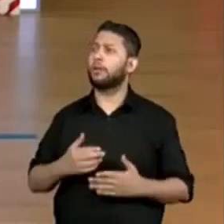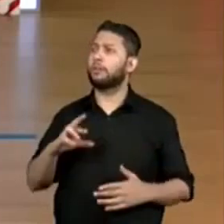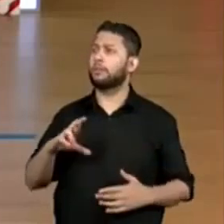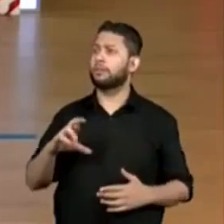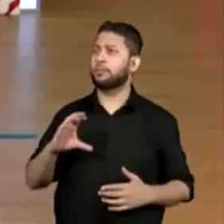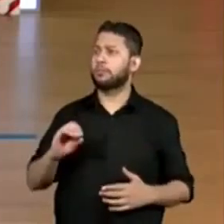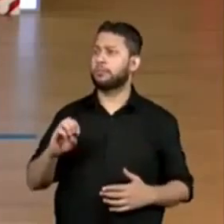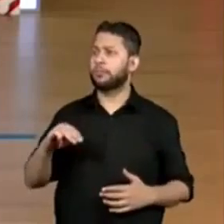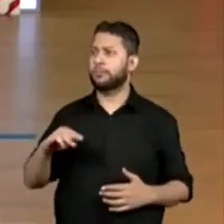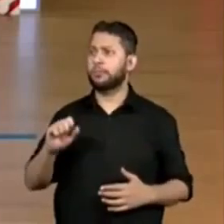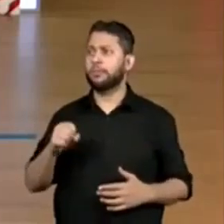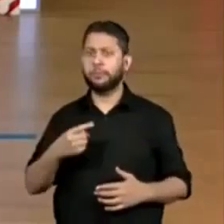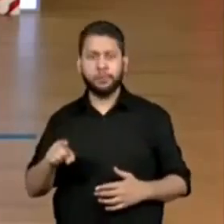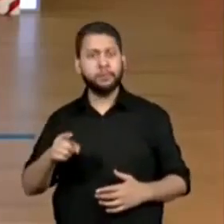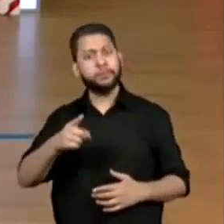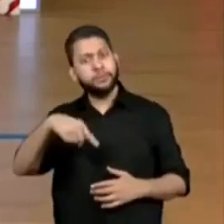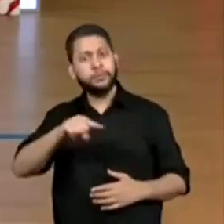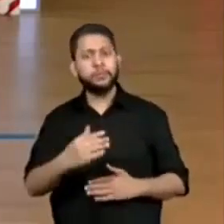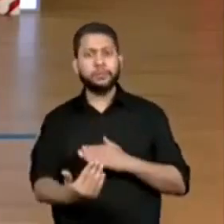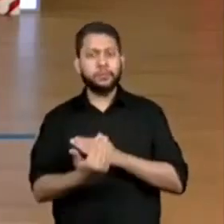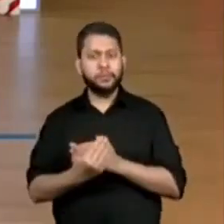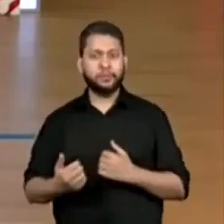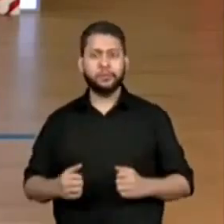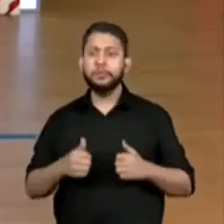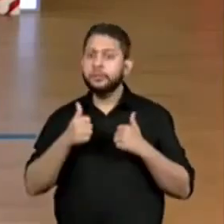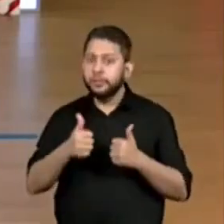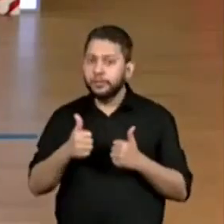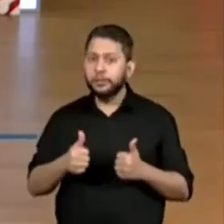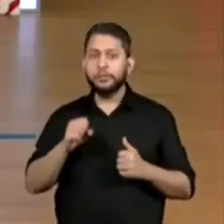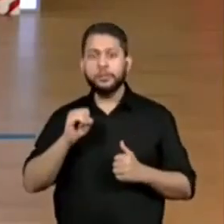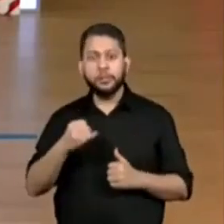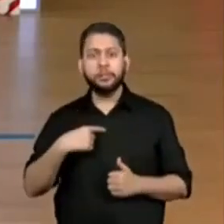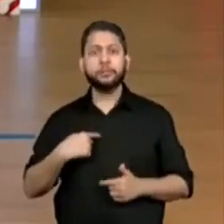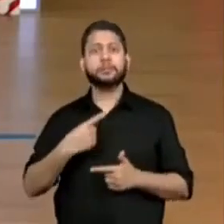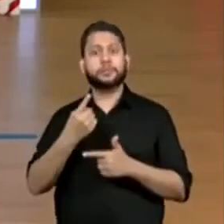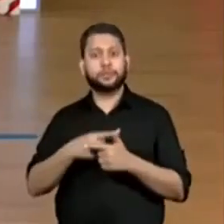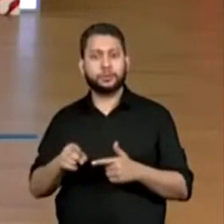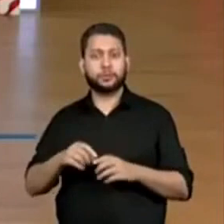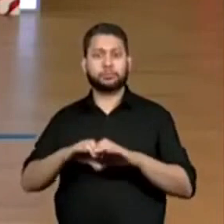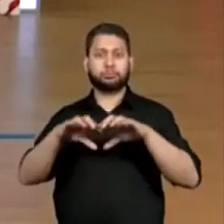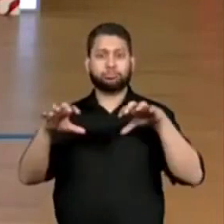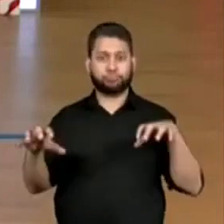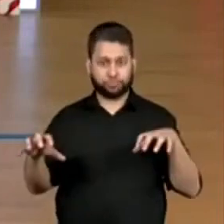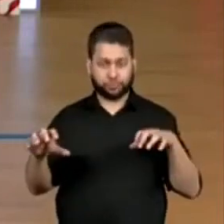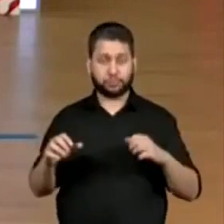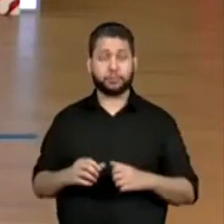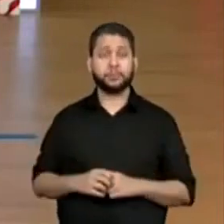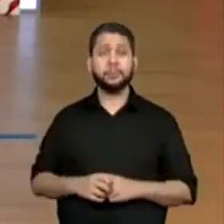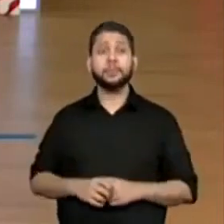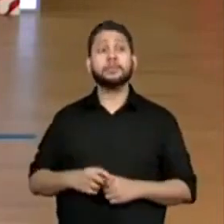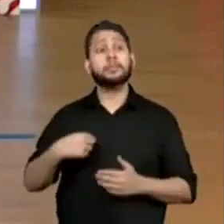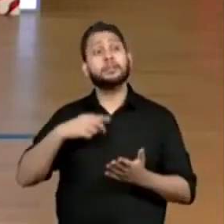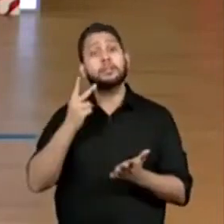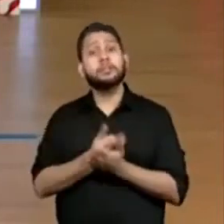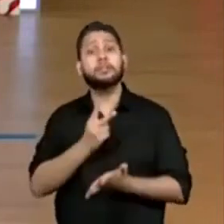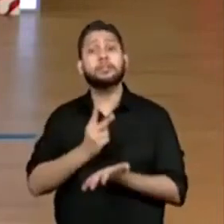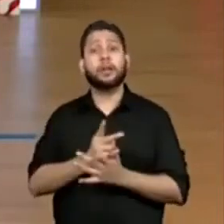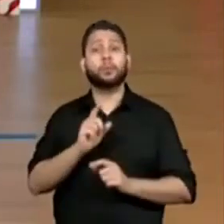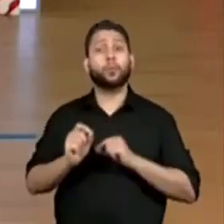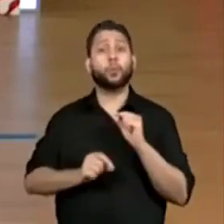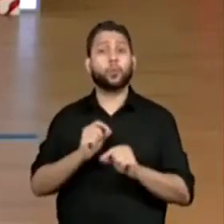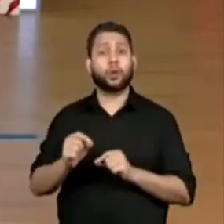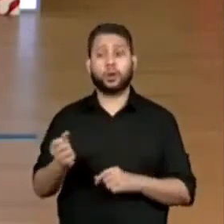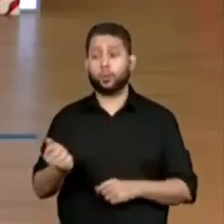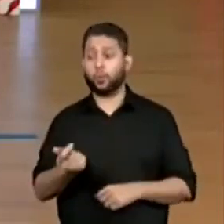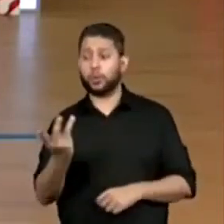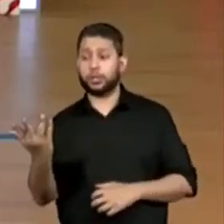chegou todos vão me ajudar se eu vou fazer uma divisão desigual que não parece justo sempre a quantidade